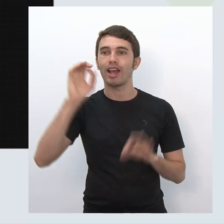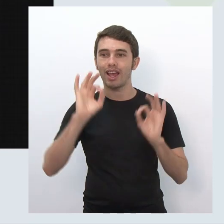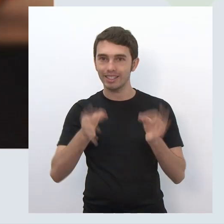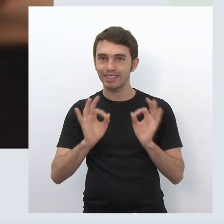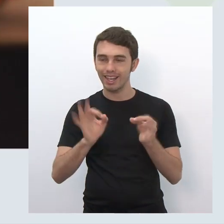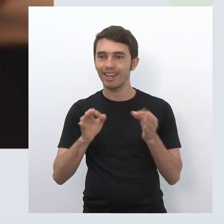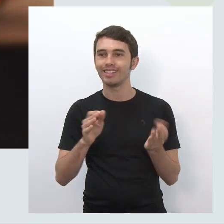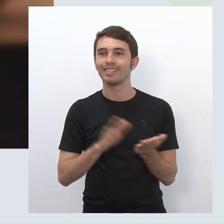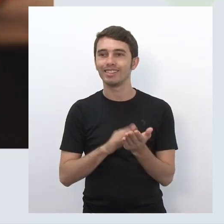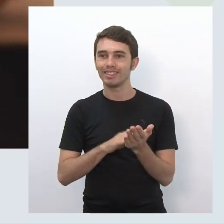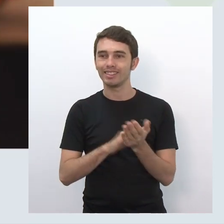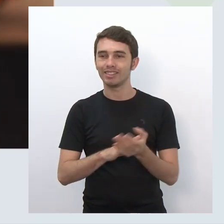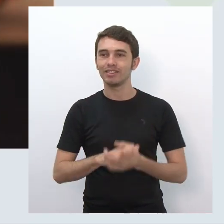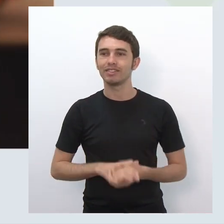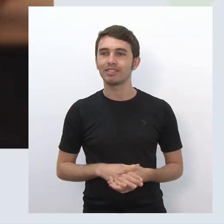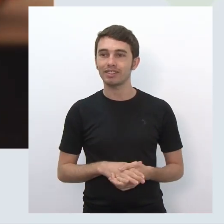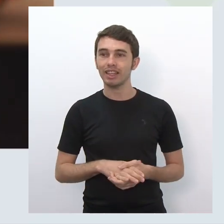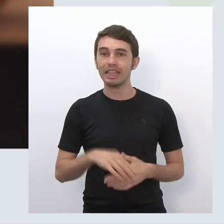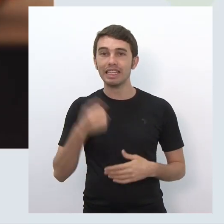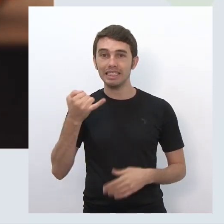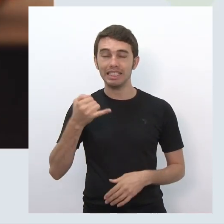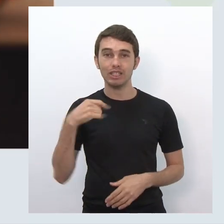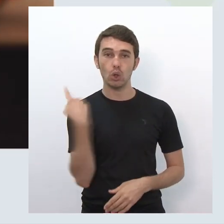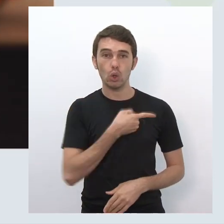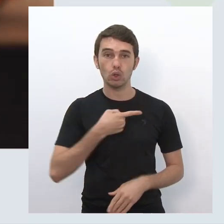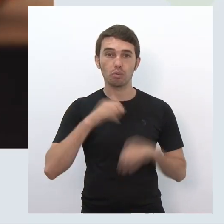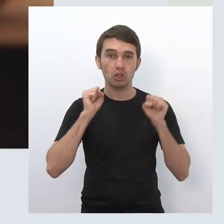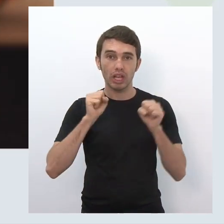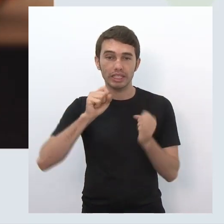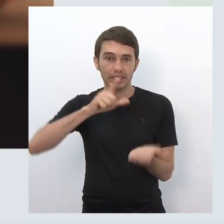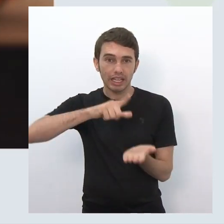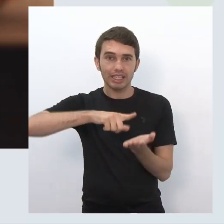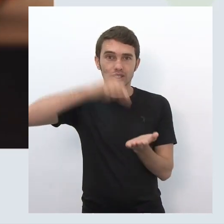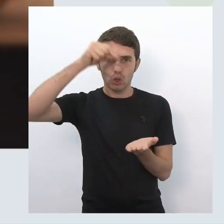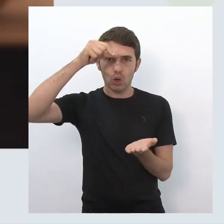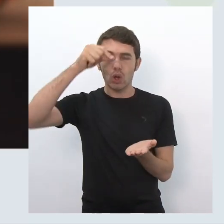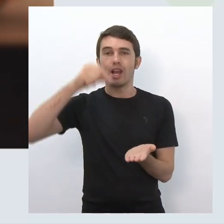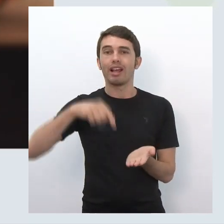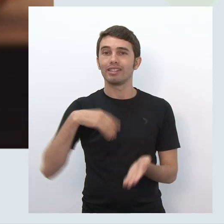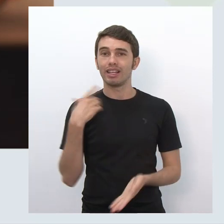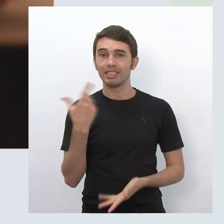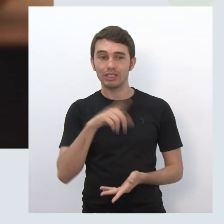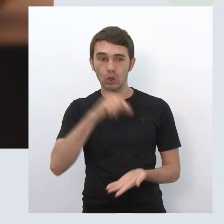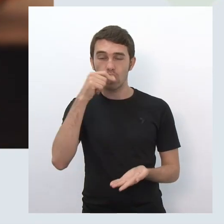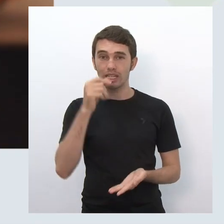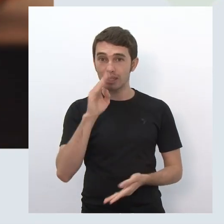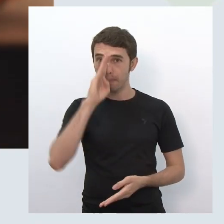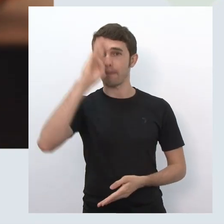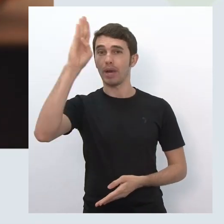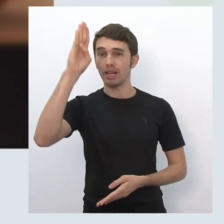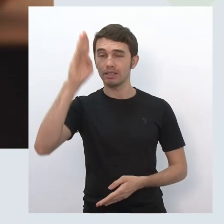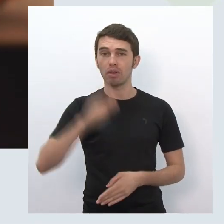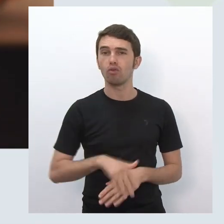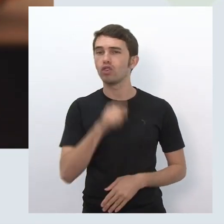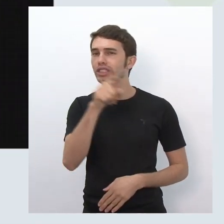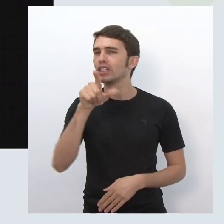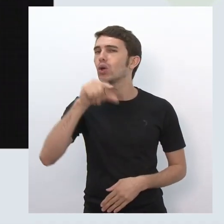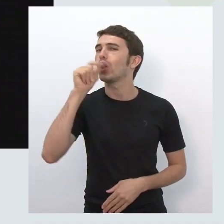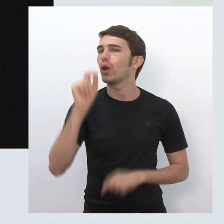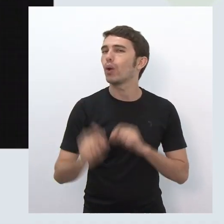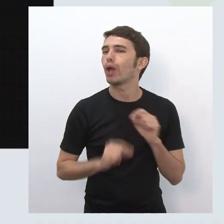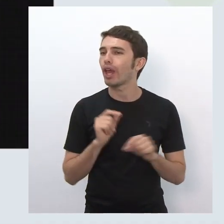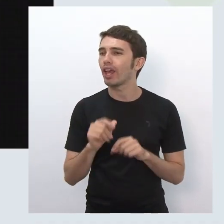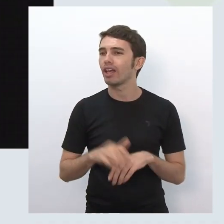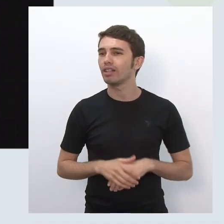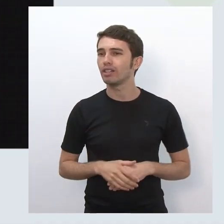Benjamin! Se a gente pudesse ter escolha direito, talvez as coisas mais importantes, o que vocês escolheriam? Queria